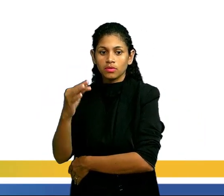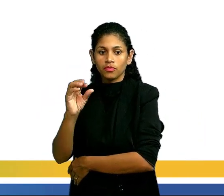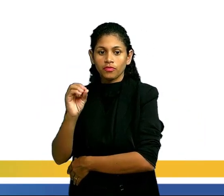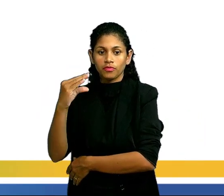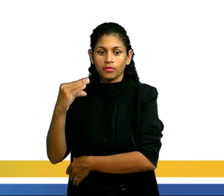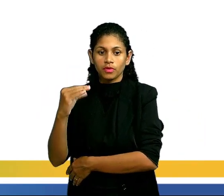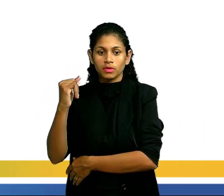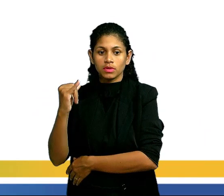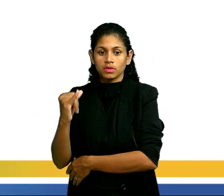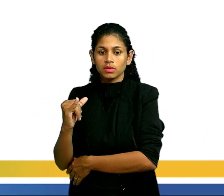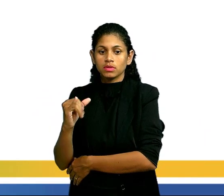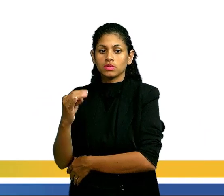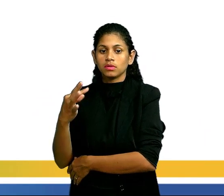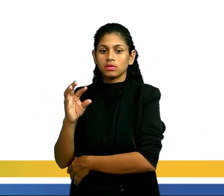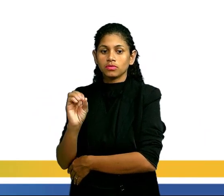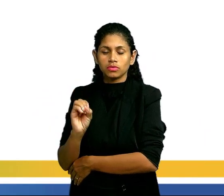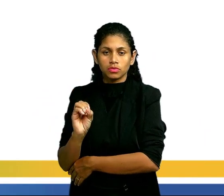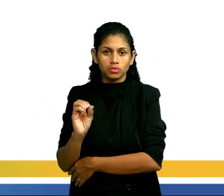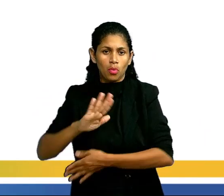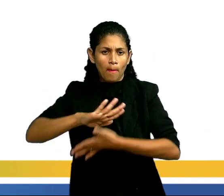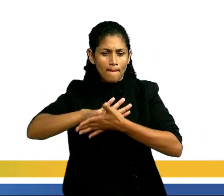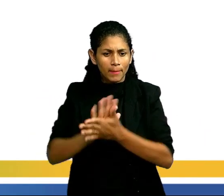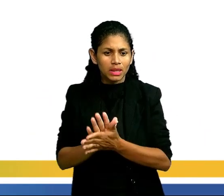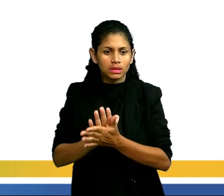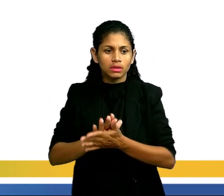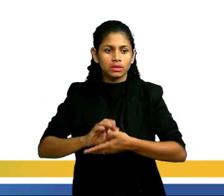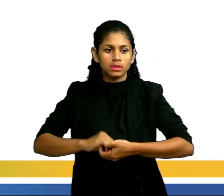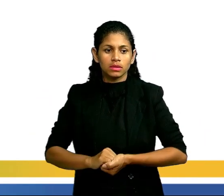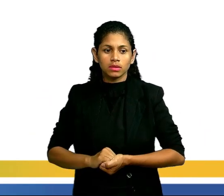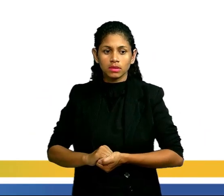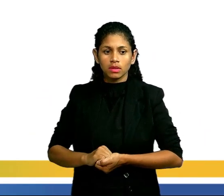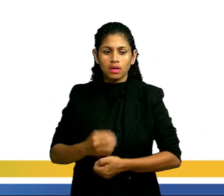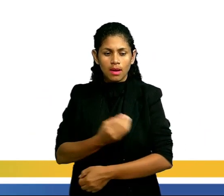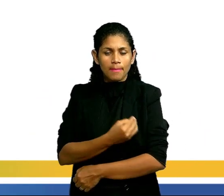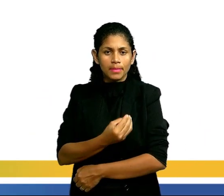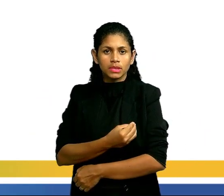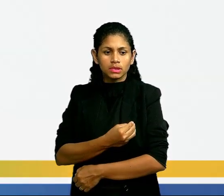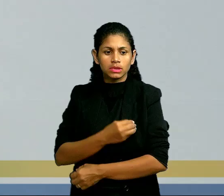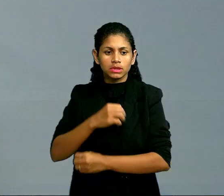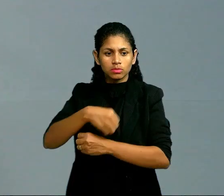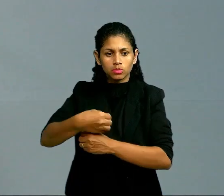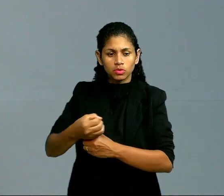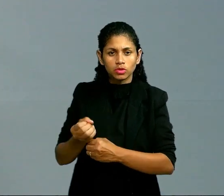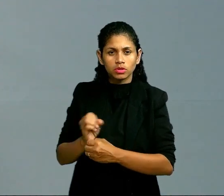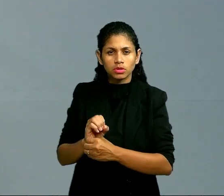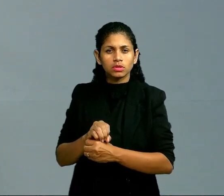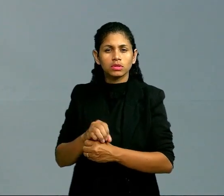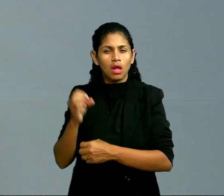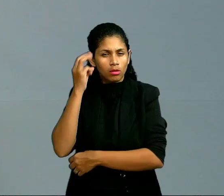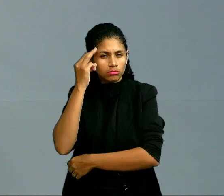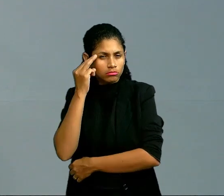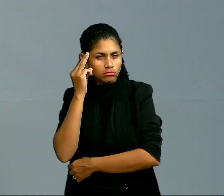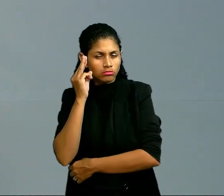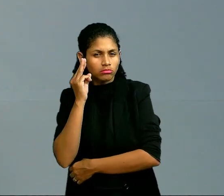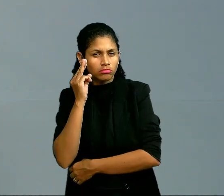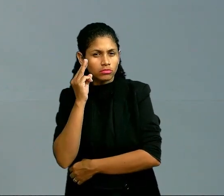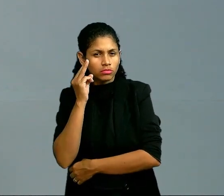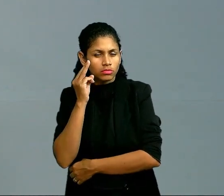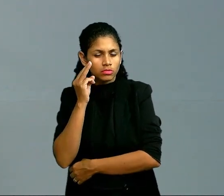E. É a presença de células de memória que atuam na resposta secundária. E aí? Entre uma pessoa